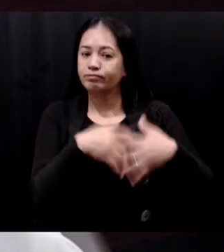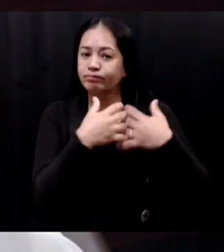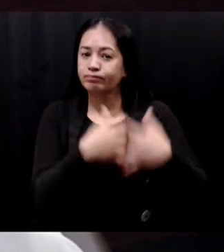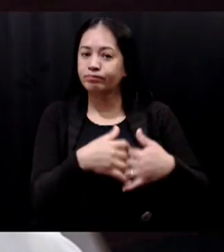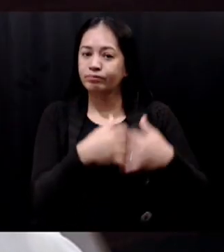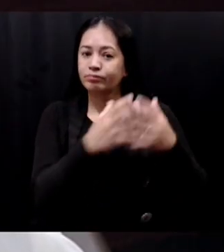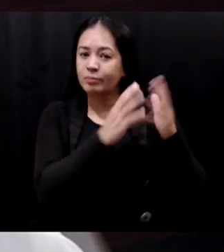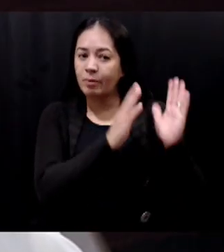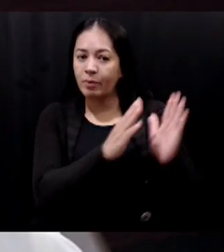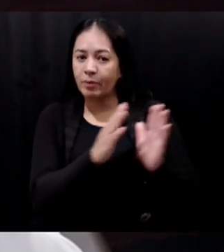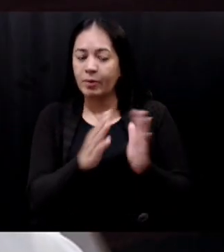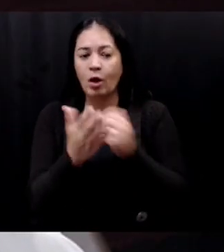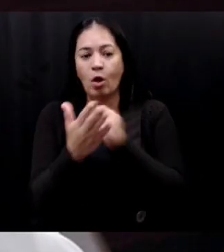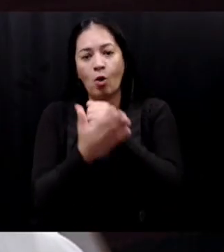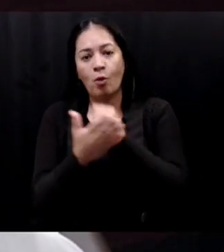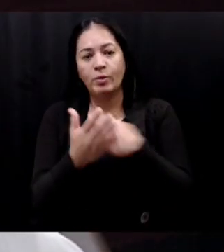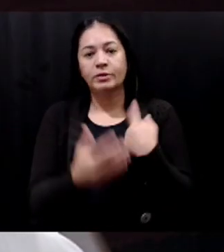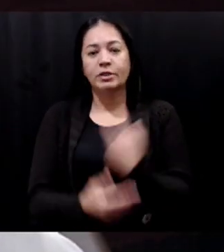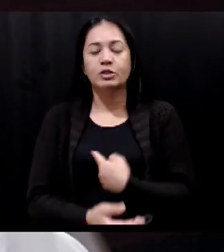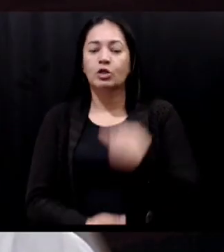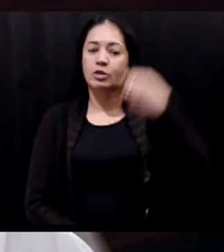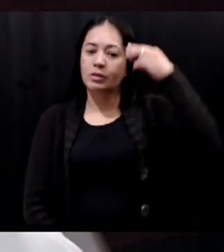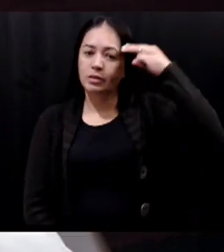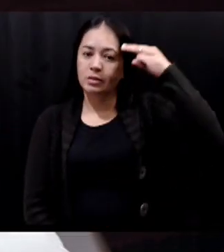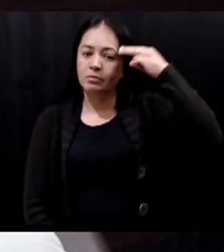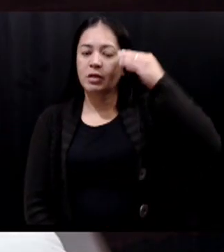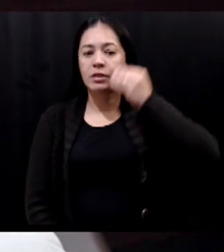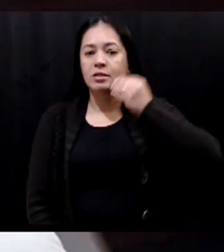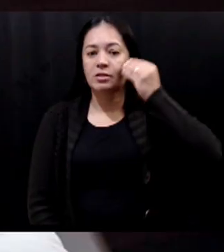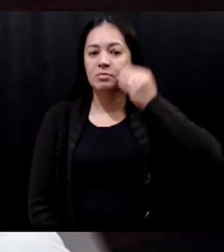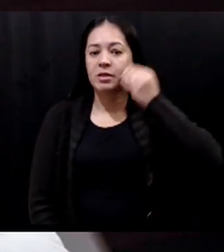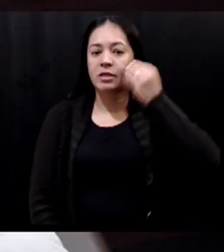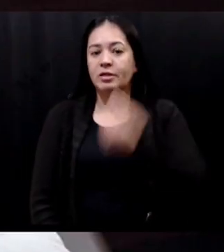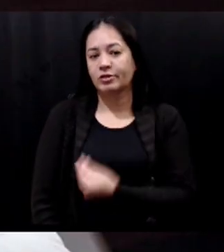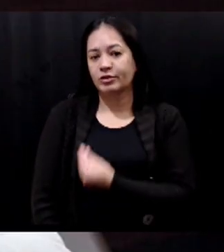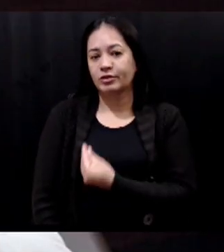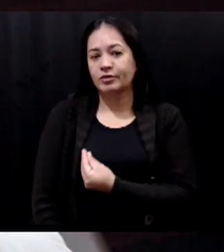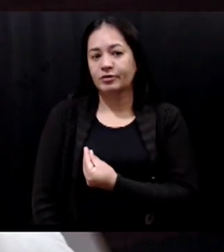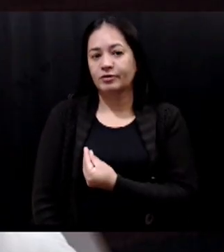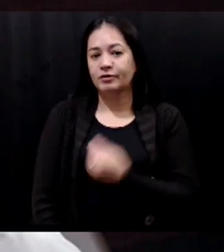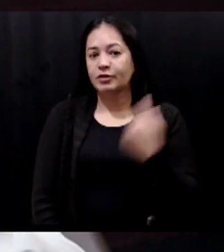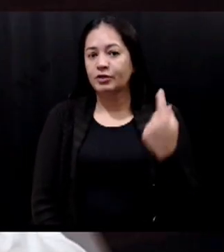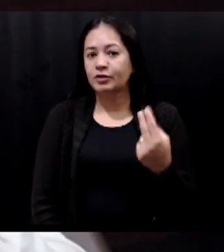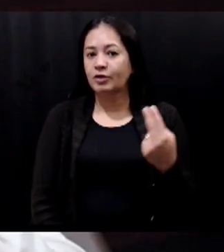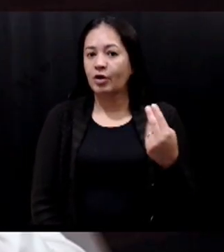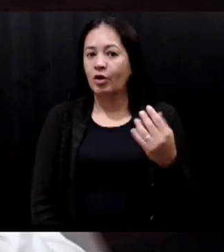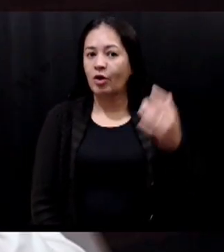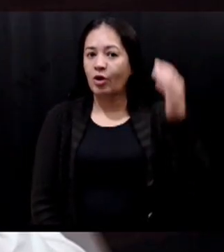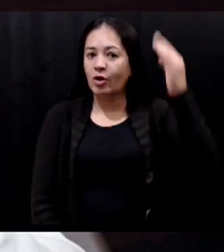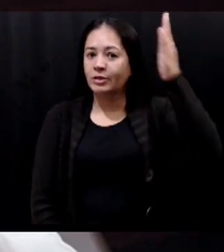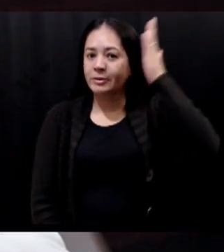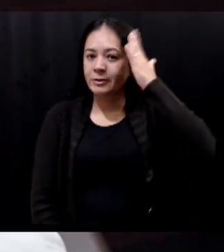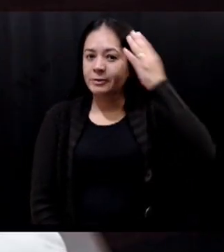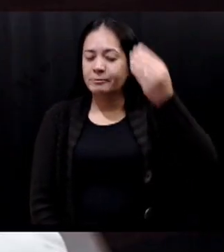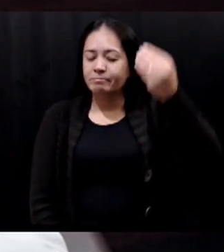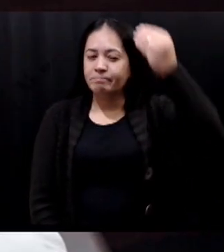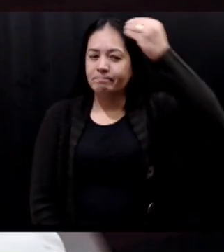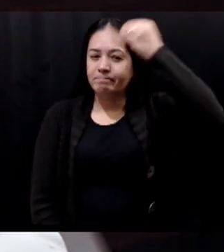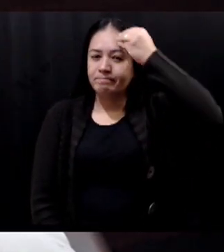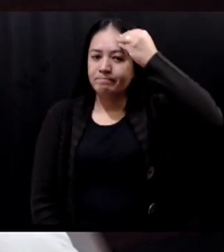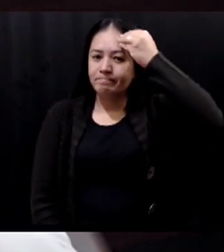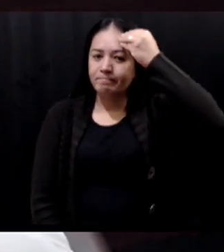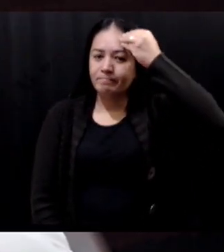nas nossas memórias e experiências de vida que a gente grava no nosso subconsciente de forma permanente.